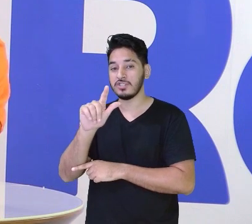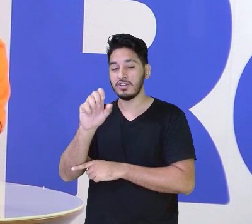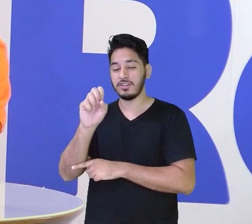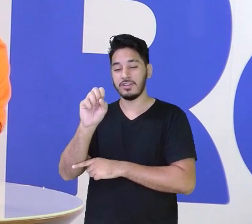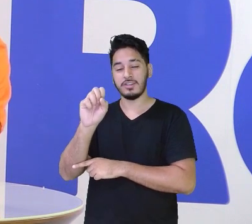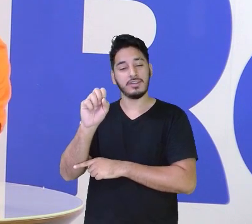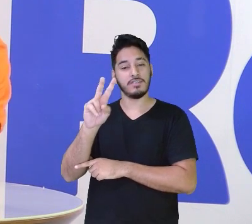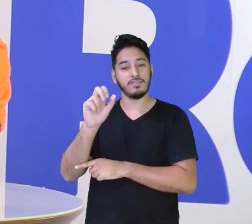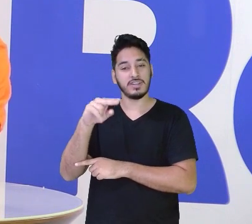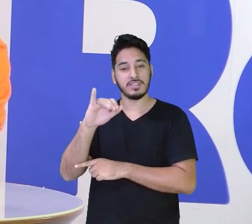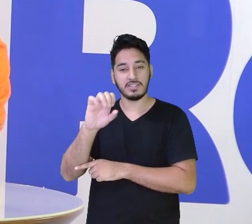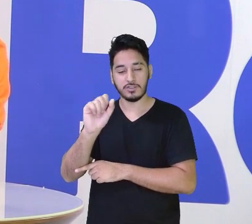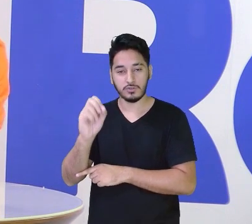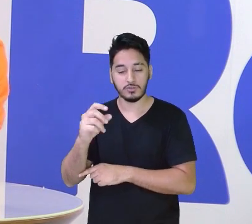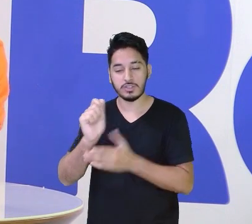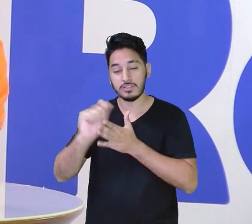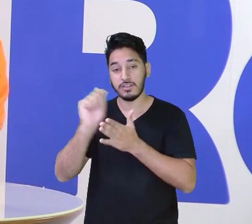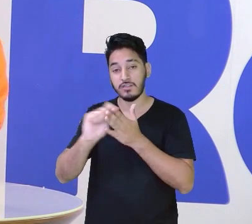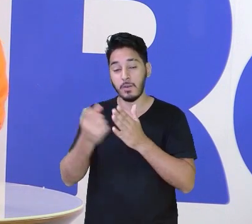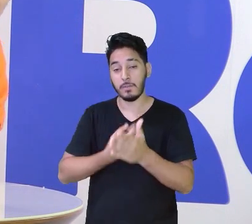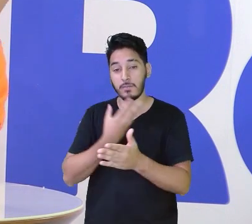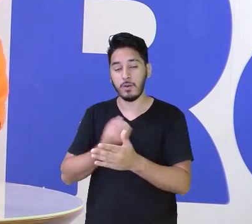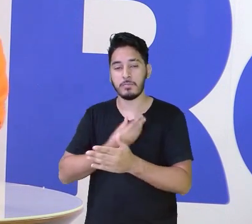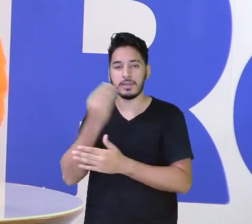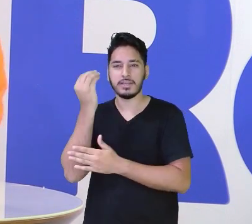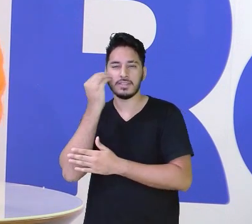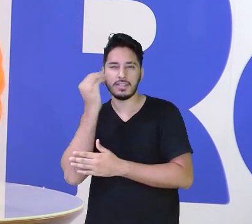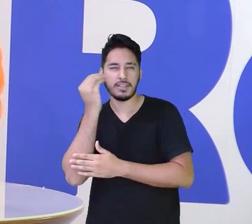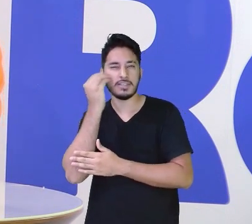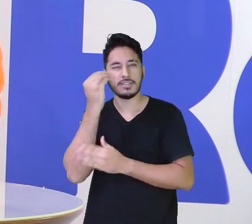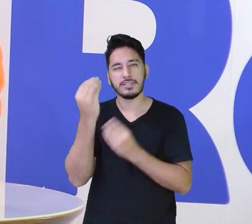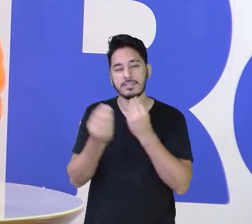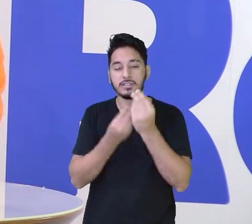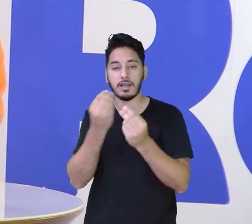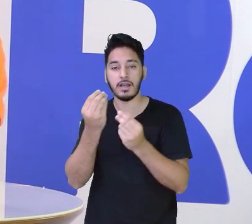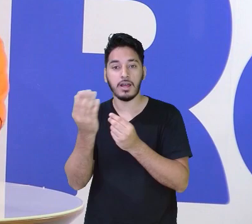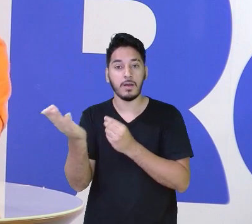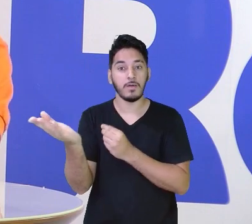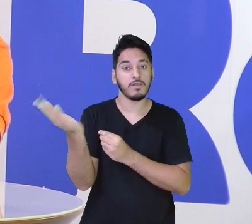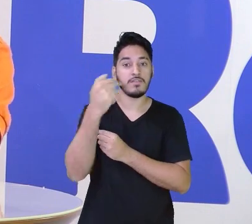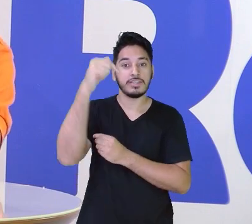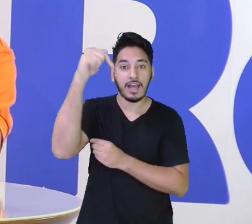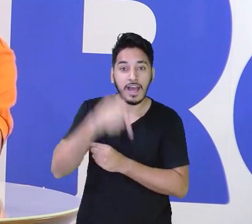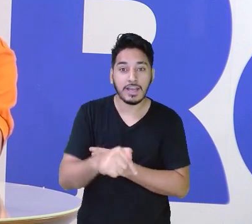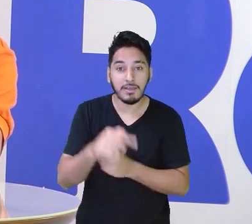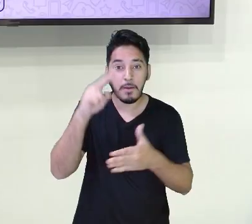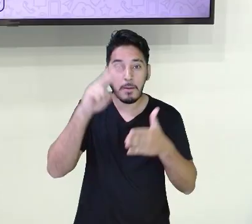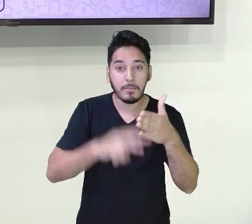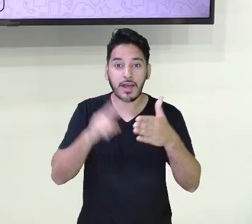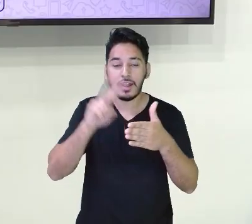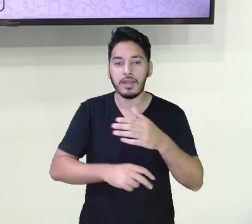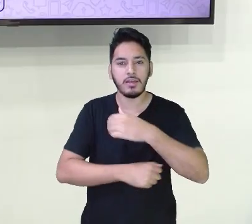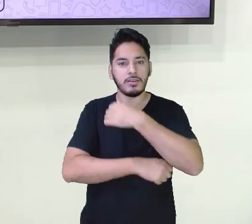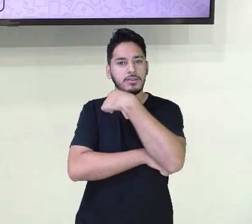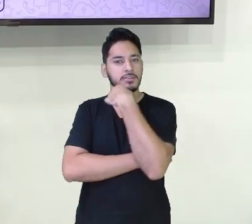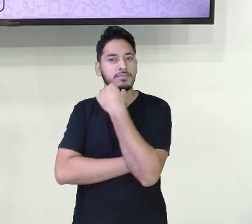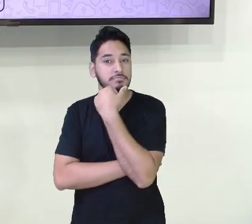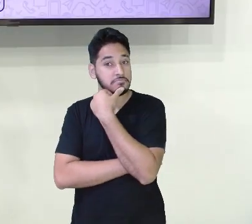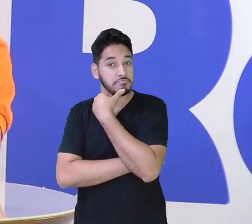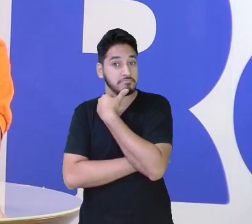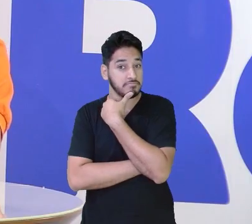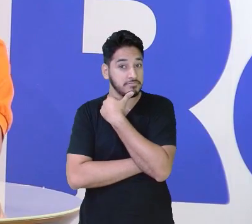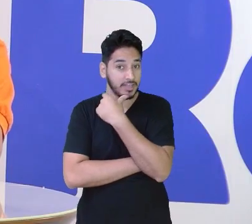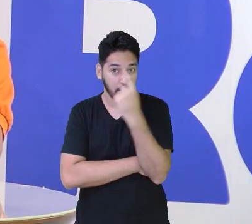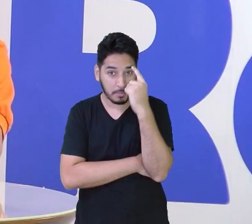De você escrever um poema e a gente tentar te trazer aqui para você fazer a leitura